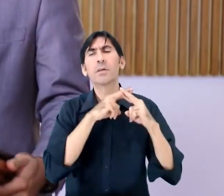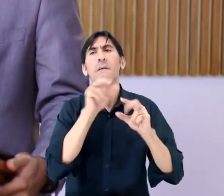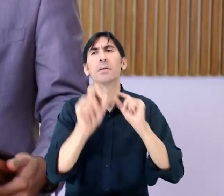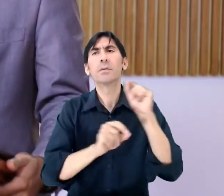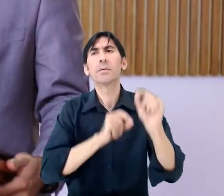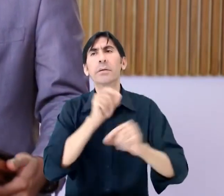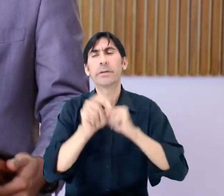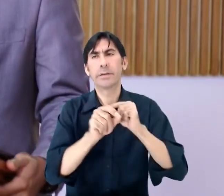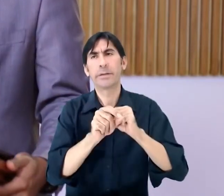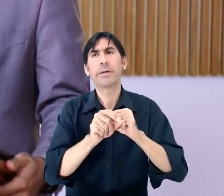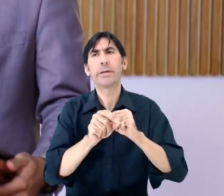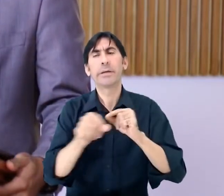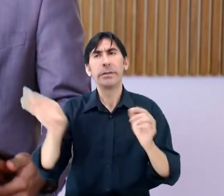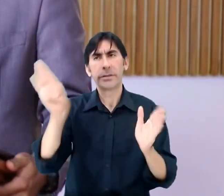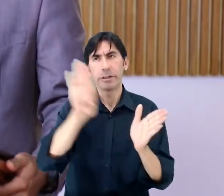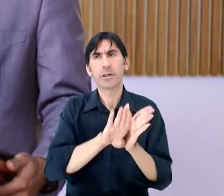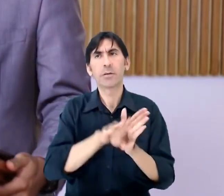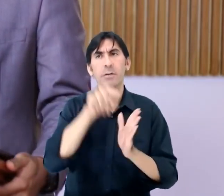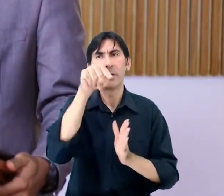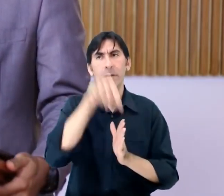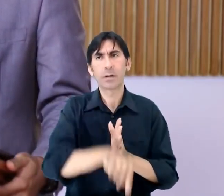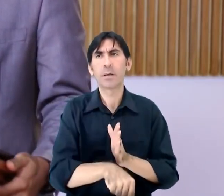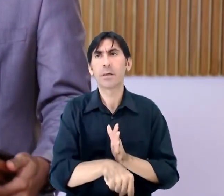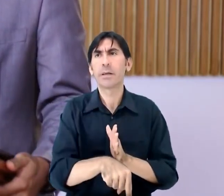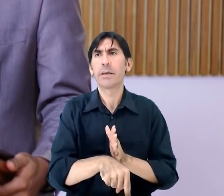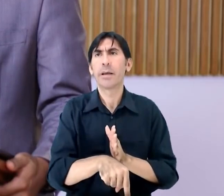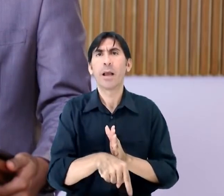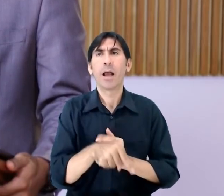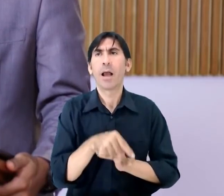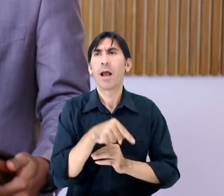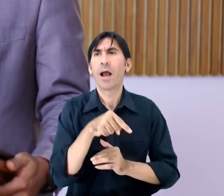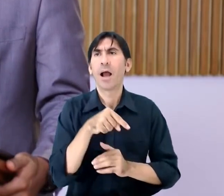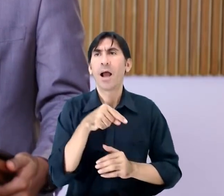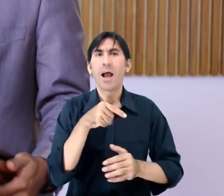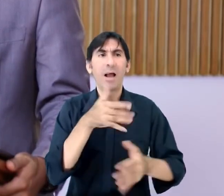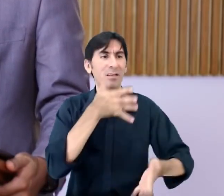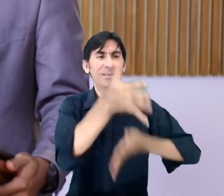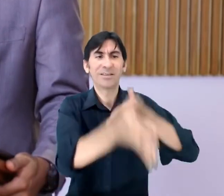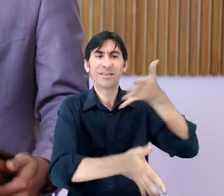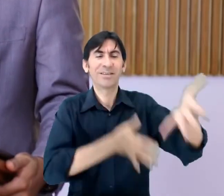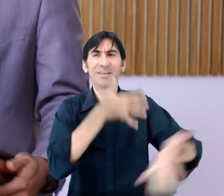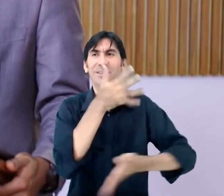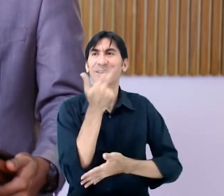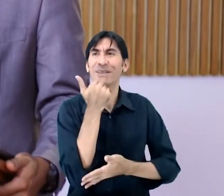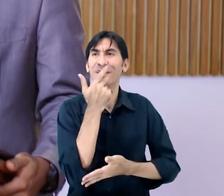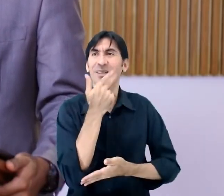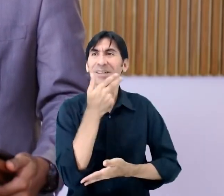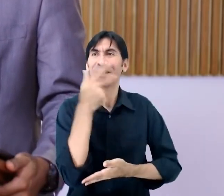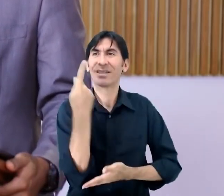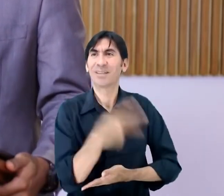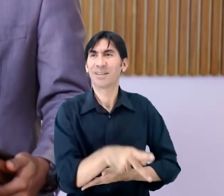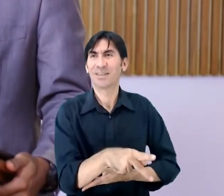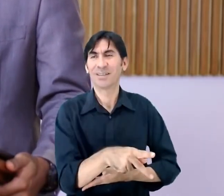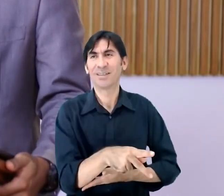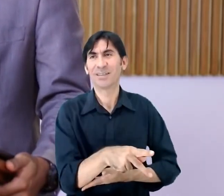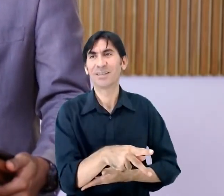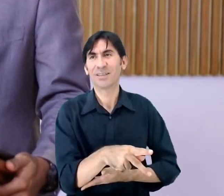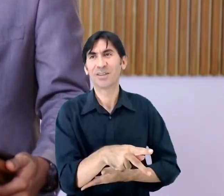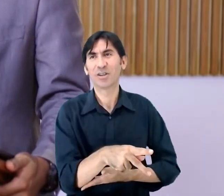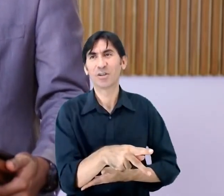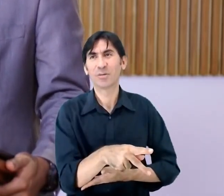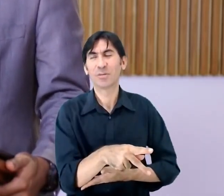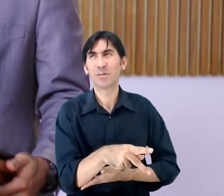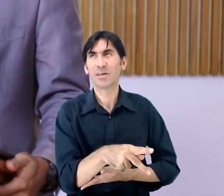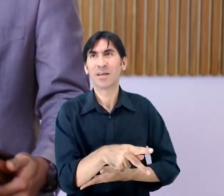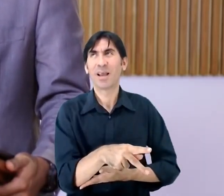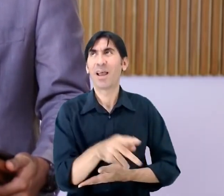Sul, ele não falava a língua desse território. Ele vindo da